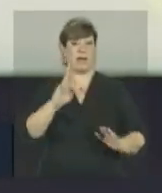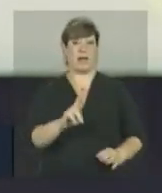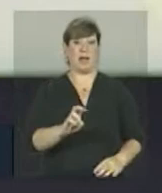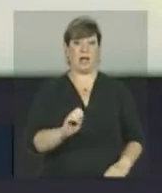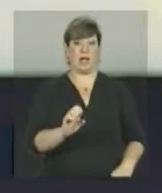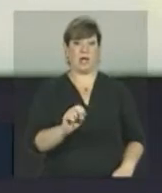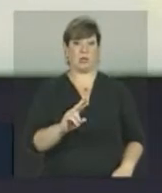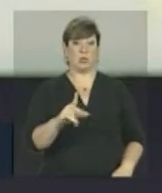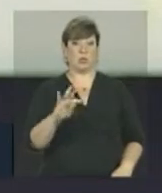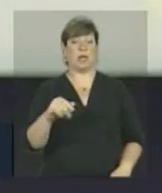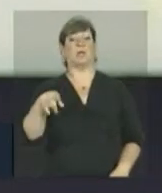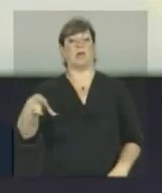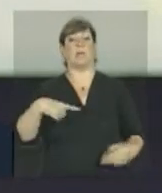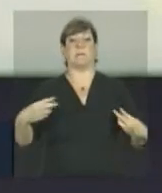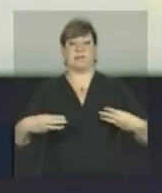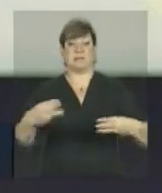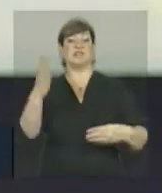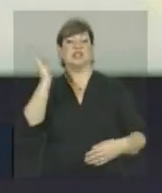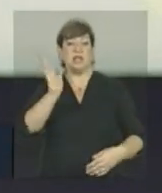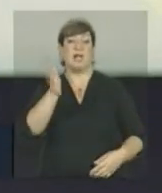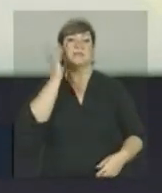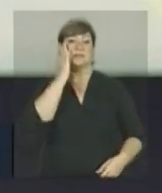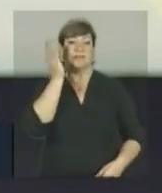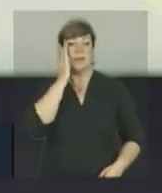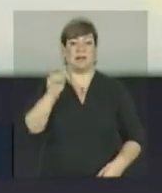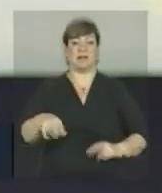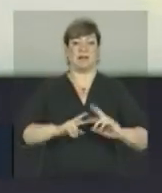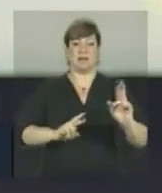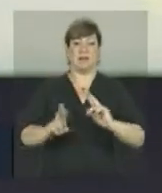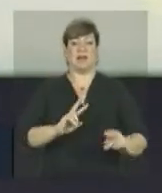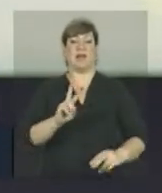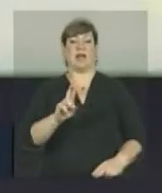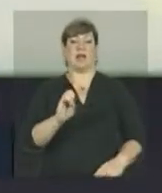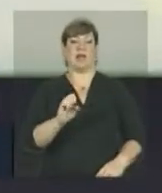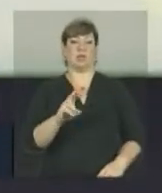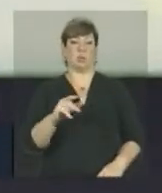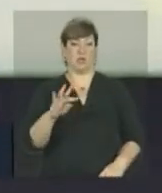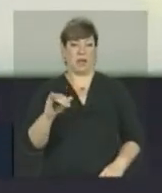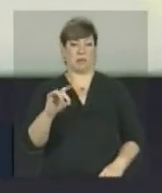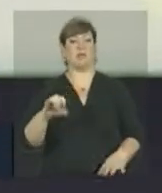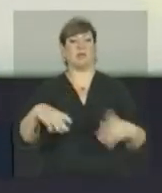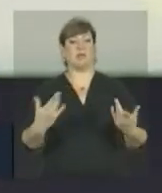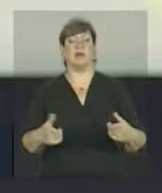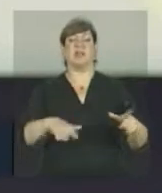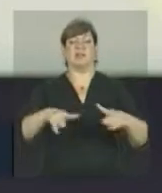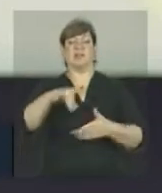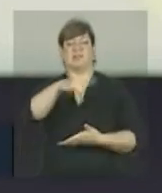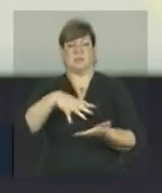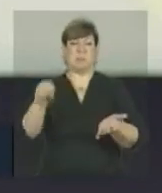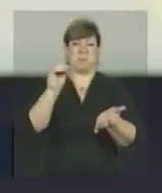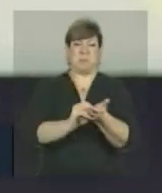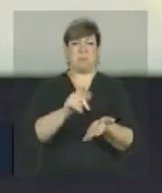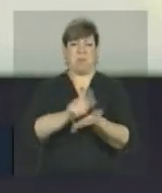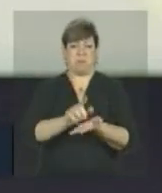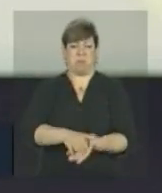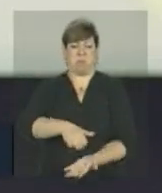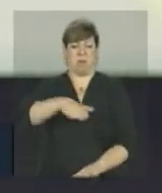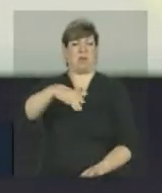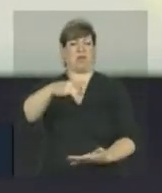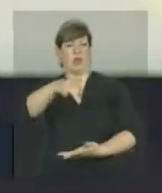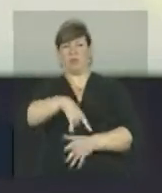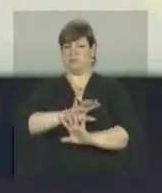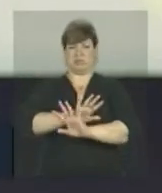o Ministério já tem controle sobre esse resultado, a gente tem trabalhado para que cada vez menos essa burocracia de inscrição, de papéis, de